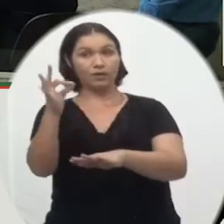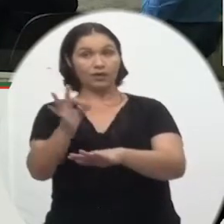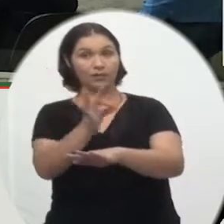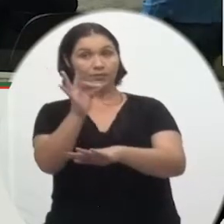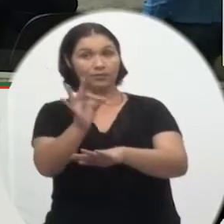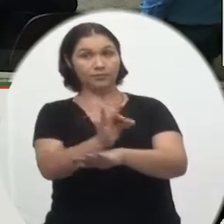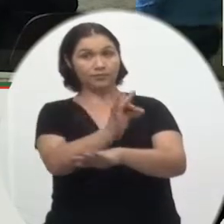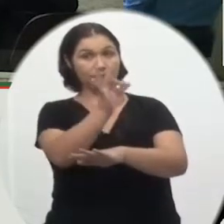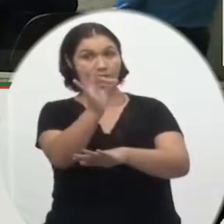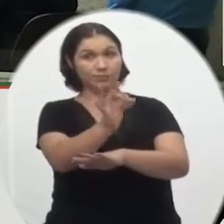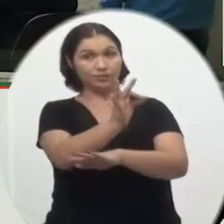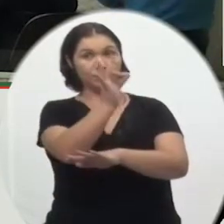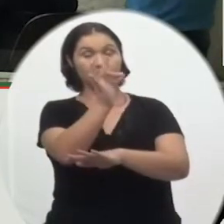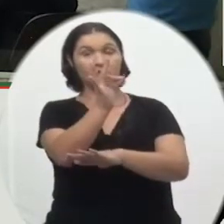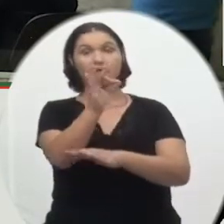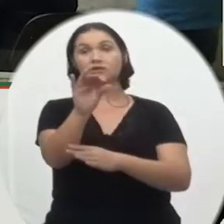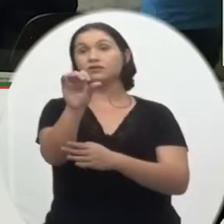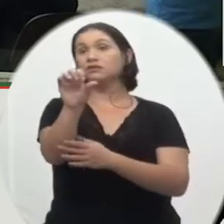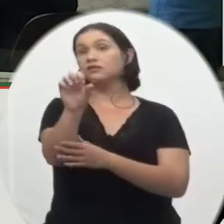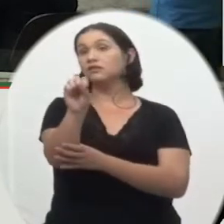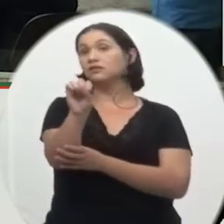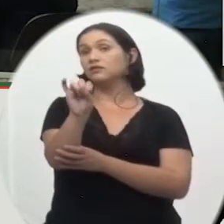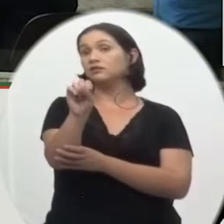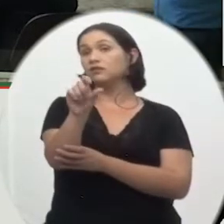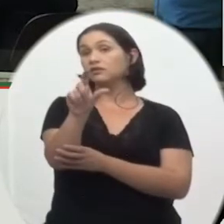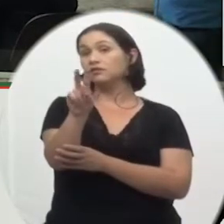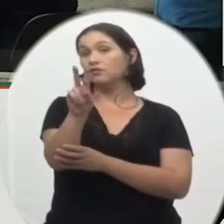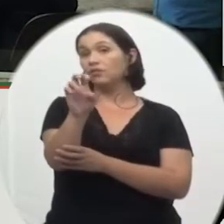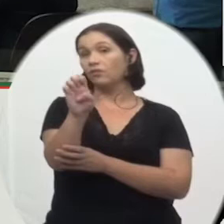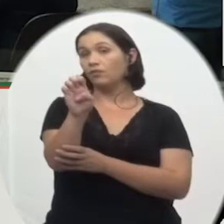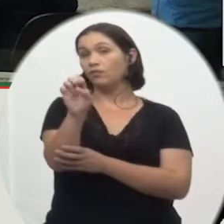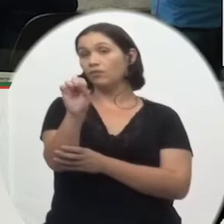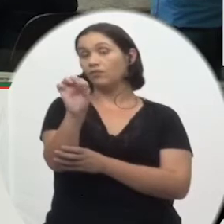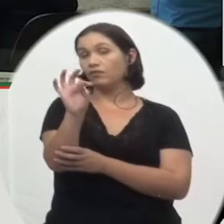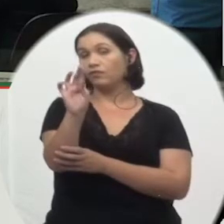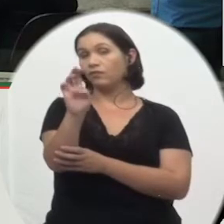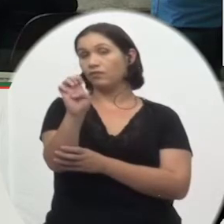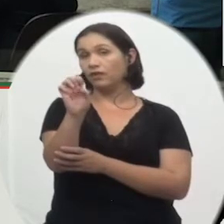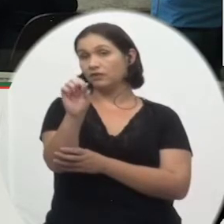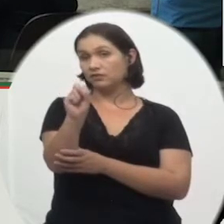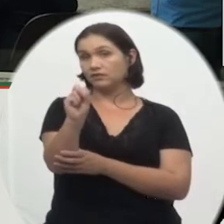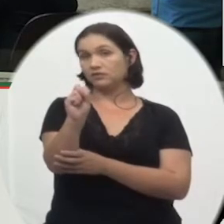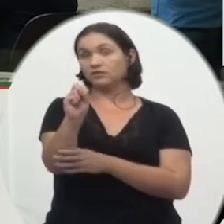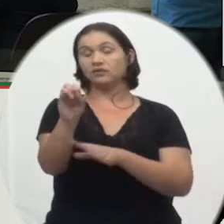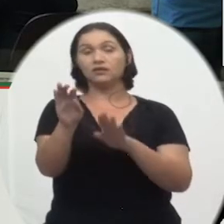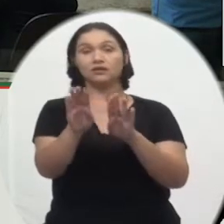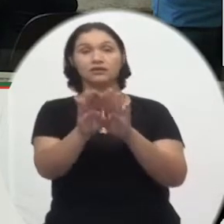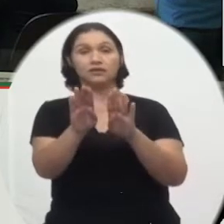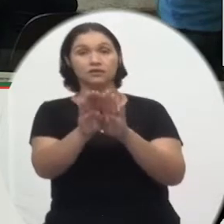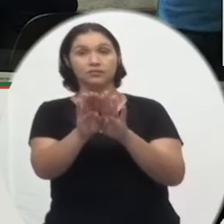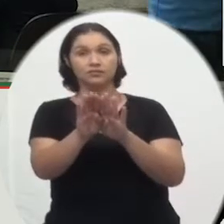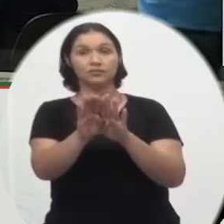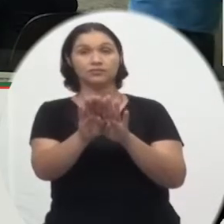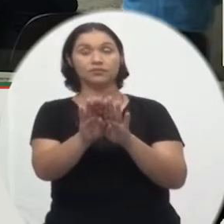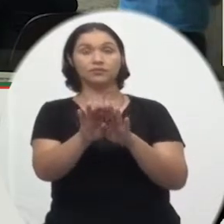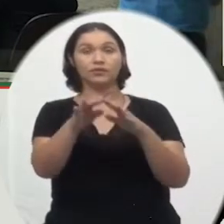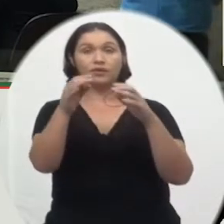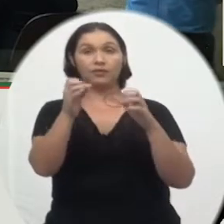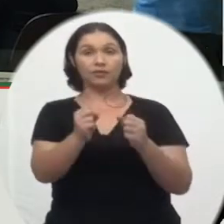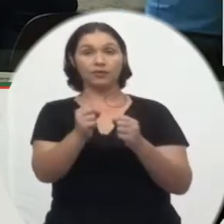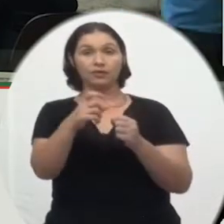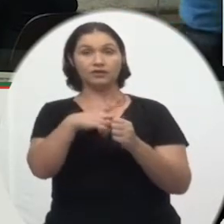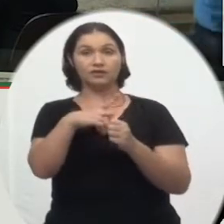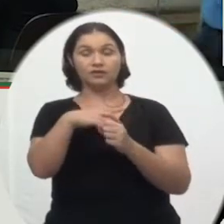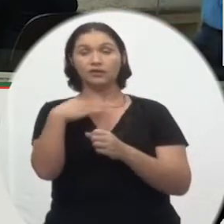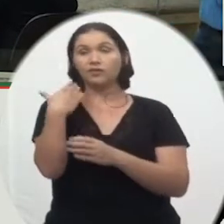meliponíneas para fins de comércio, pesquisa científica, atividades de lazer e ainda para consumo próprio ou familiar de mel e de outros